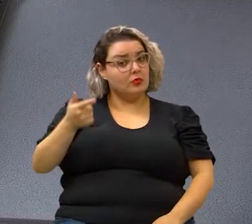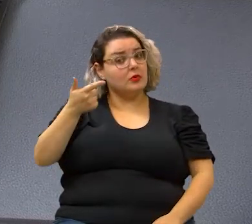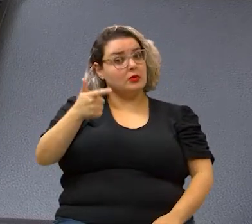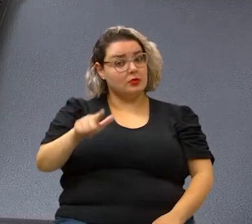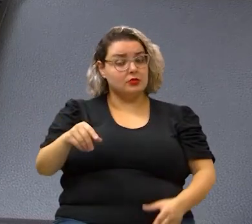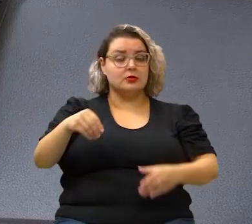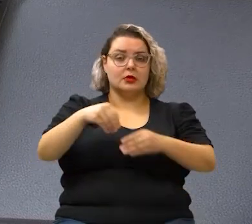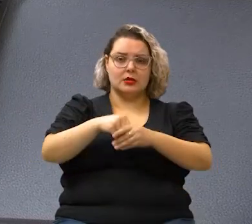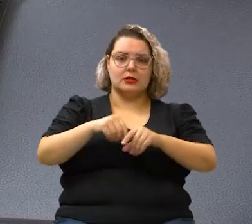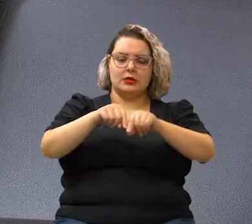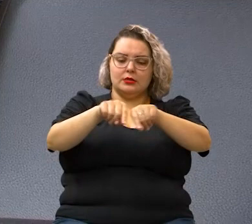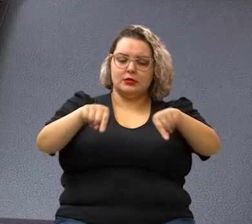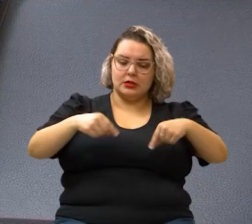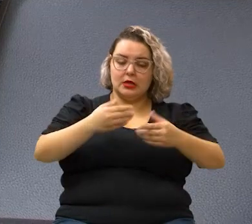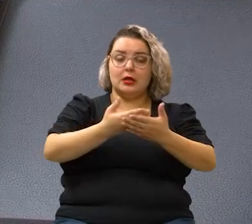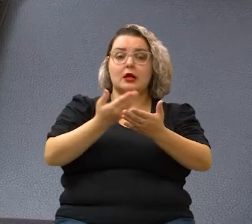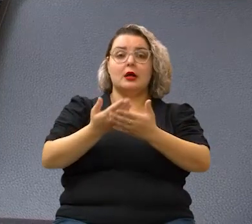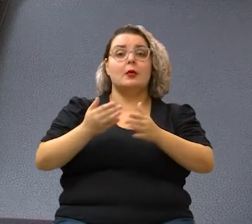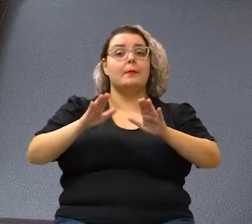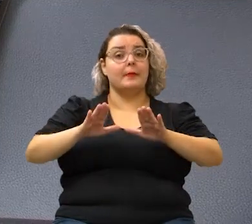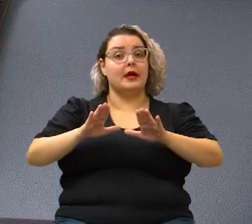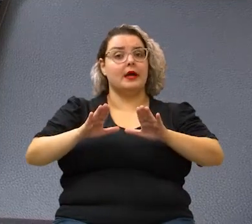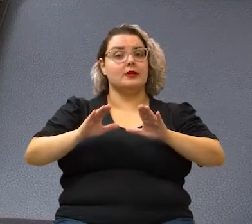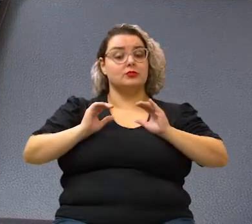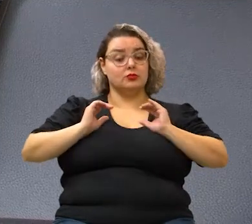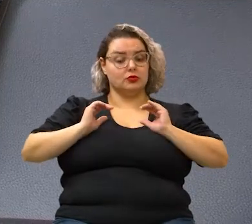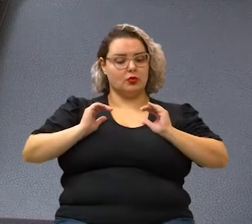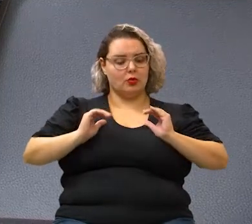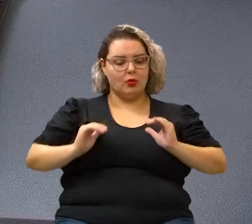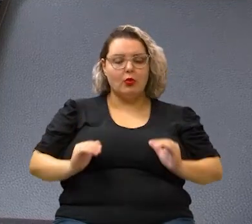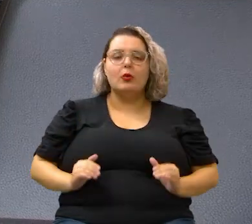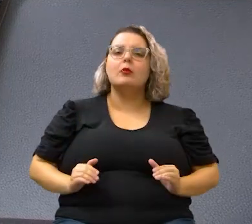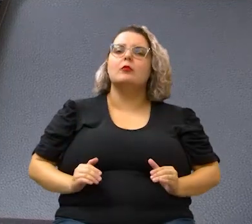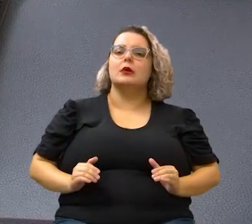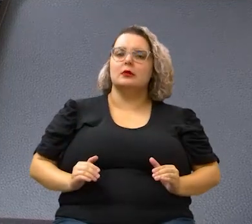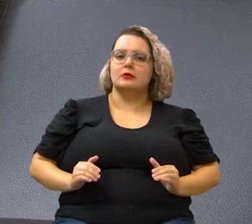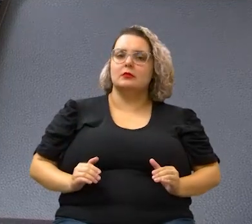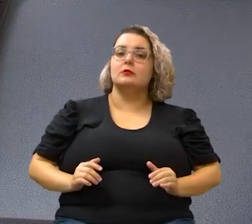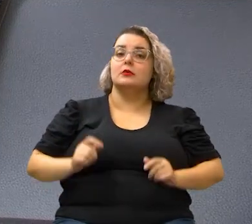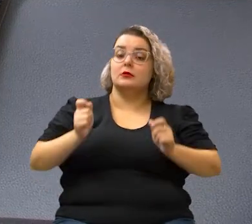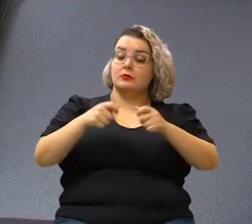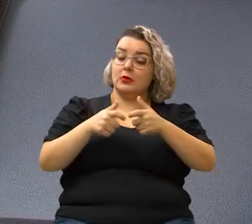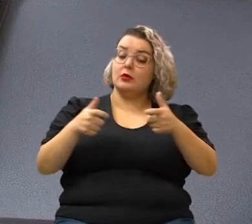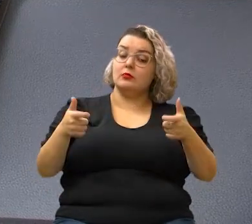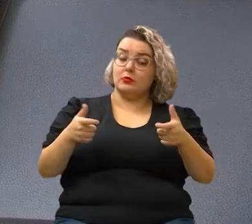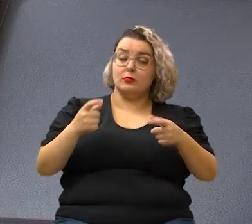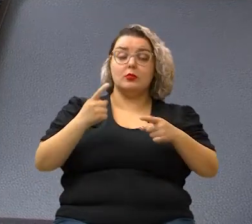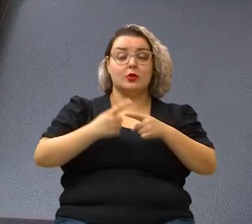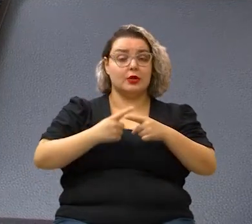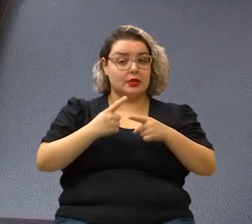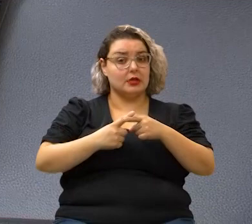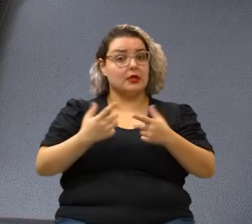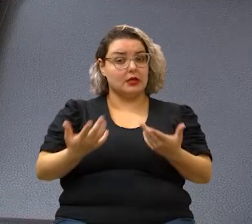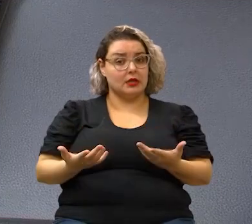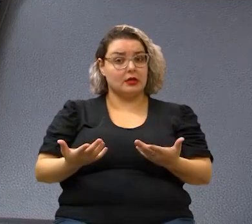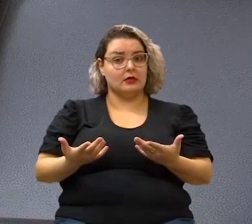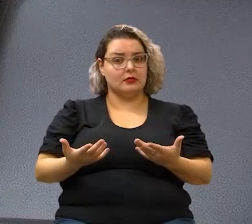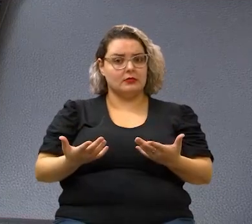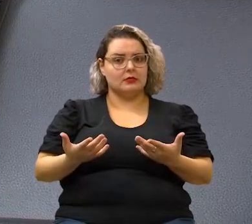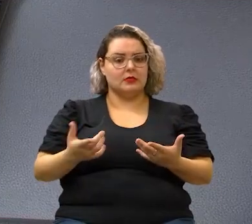lá, vai continuar na sala de aula. Porém, a questão da disciplina, isso vai ser potencializada porque você vai